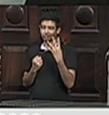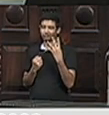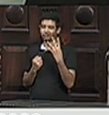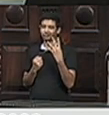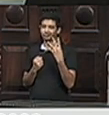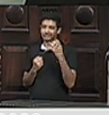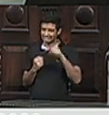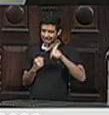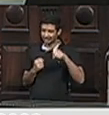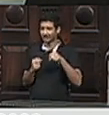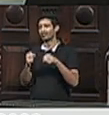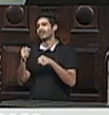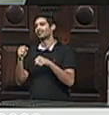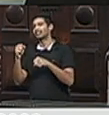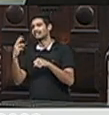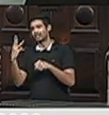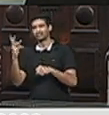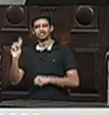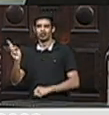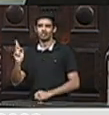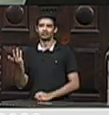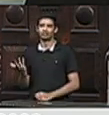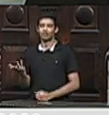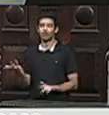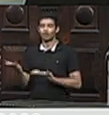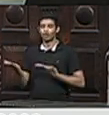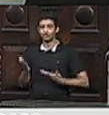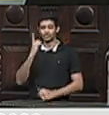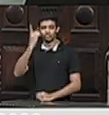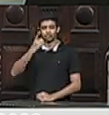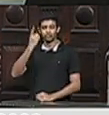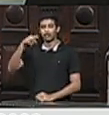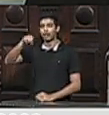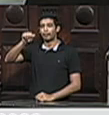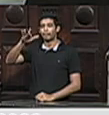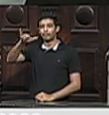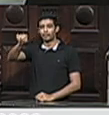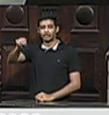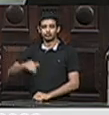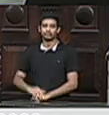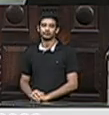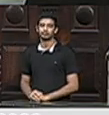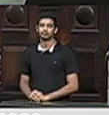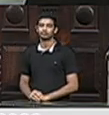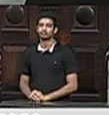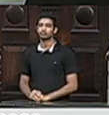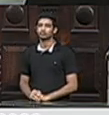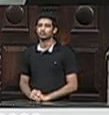principalmente na possibilidade de mudança da política do salário mínimo regional. Contrário.